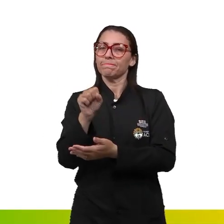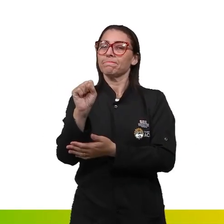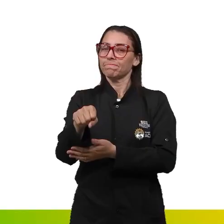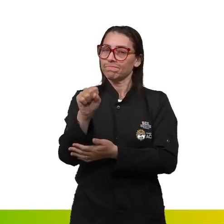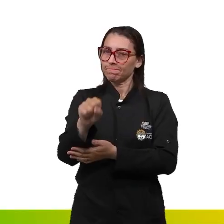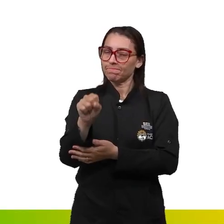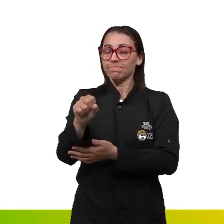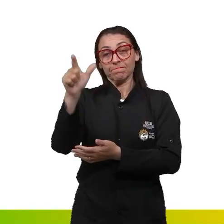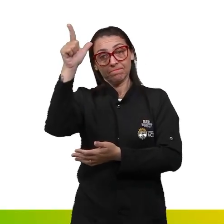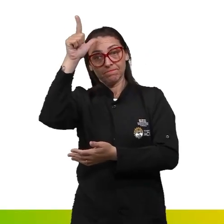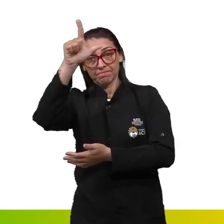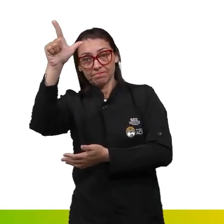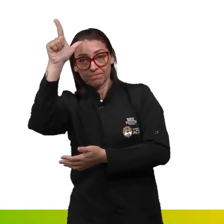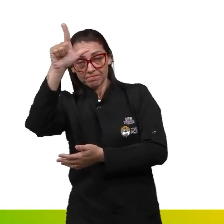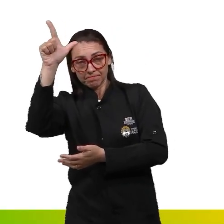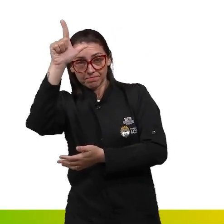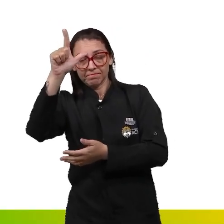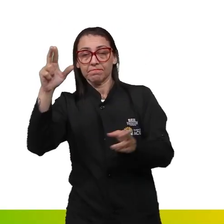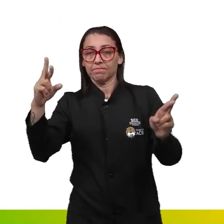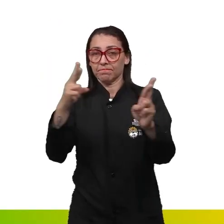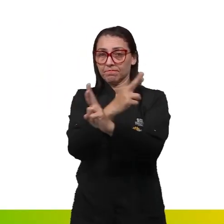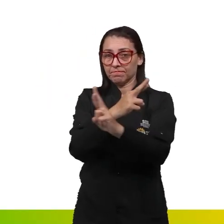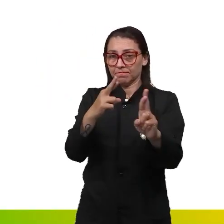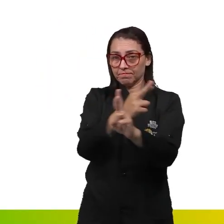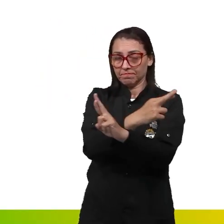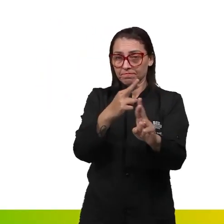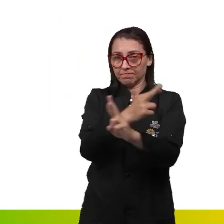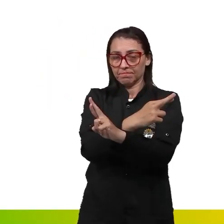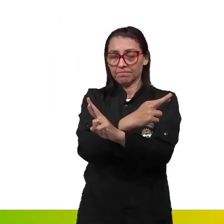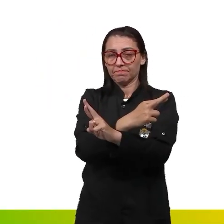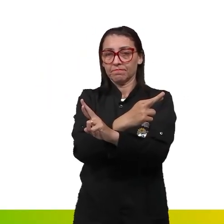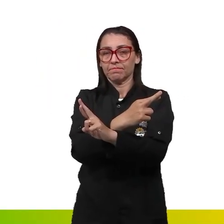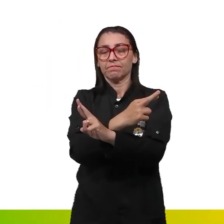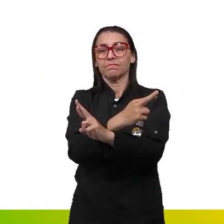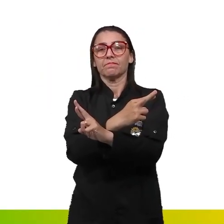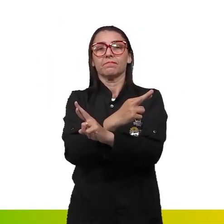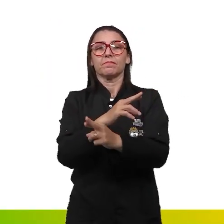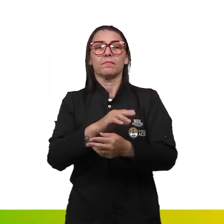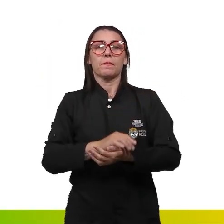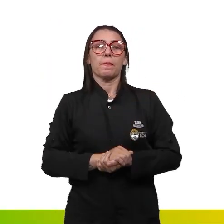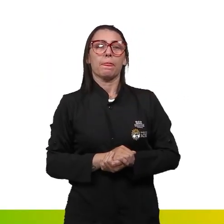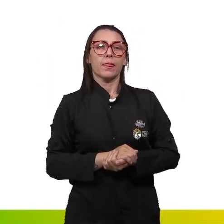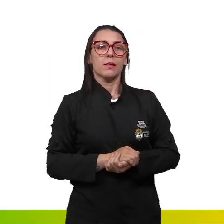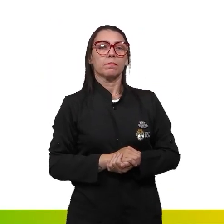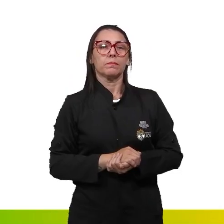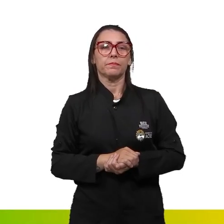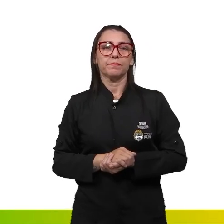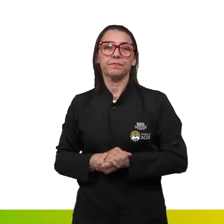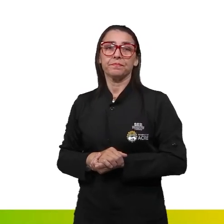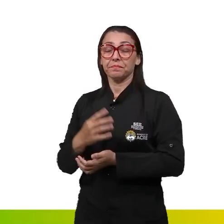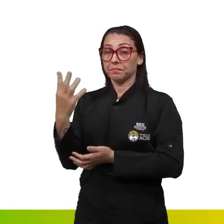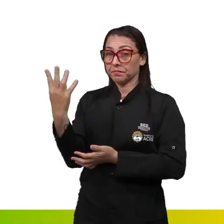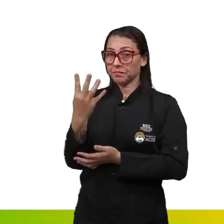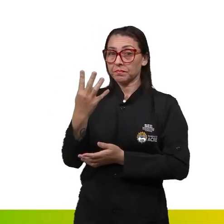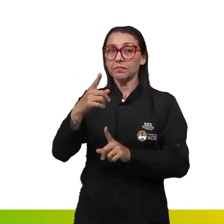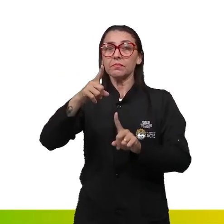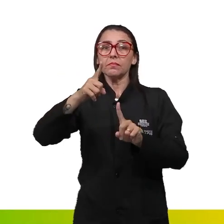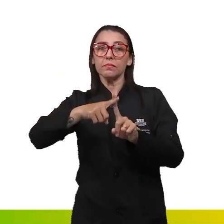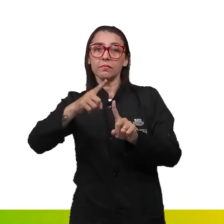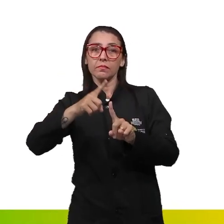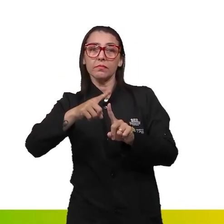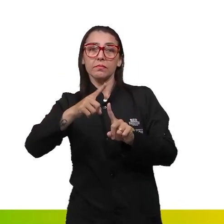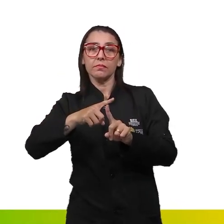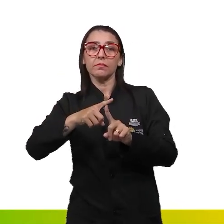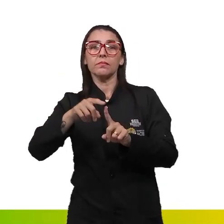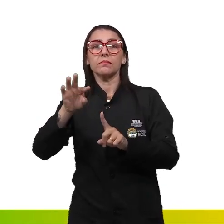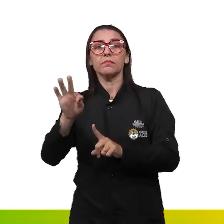Geralmente todas as lendas estão relacionadas a isso, né? Então, essa é a nossa alternativa correta. Questão de